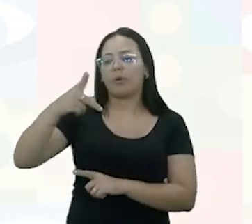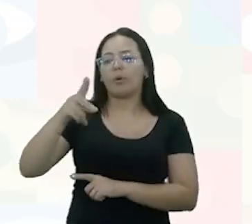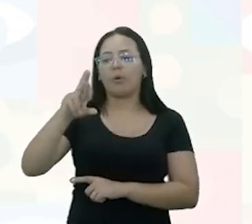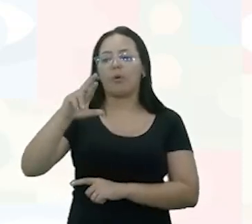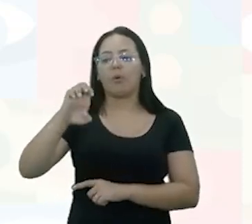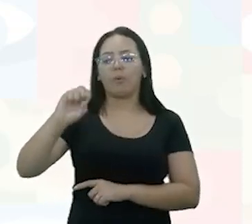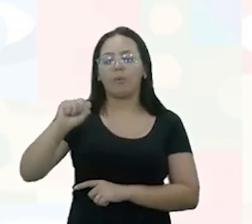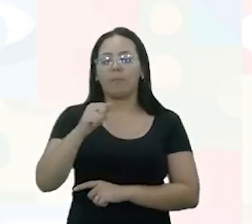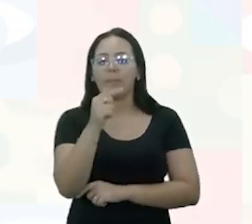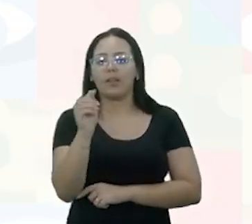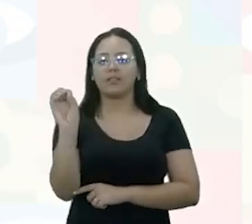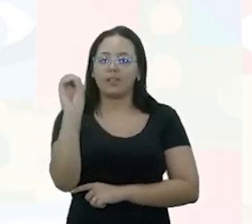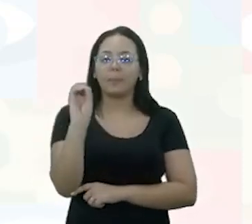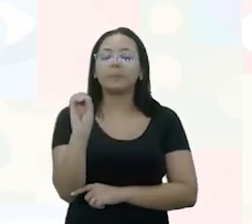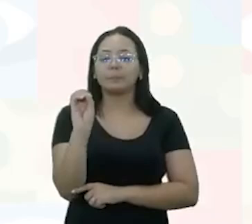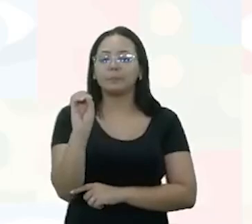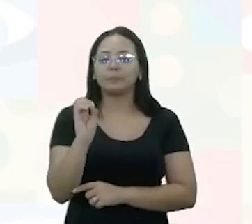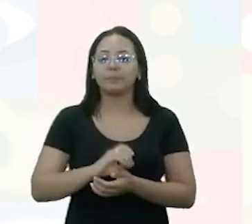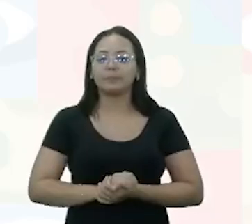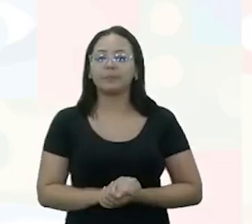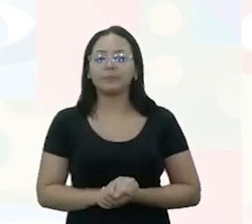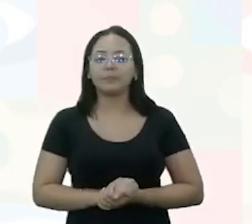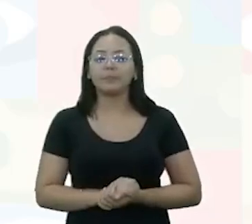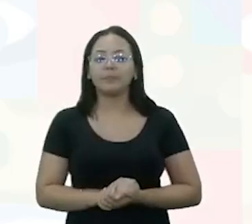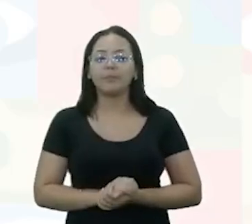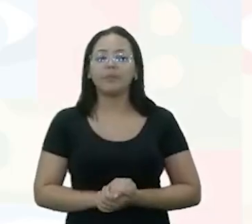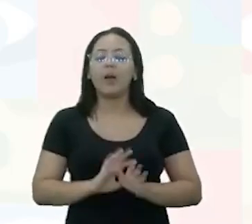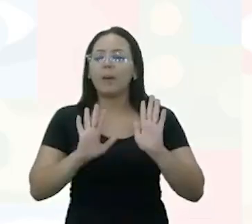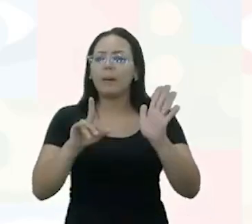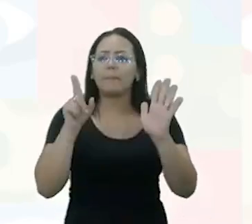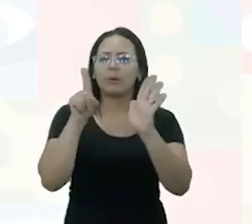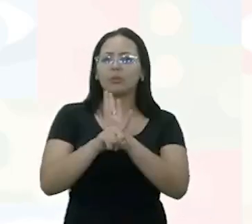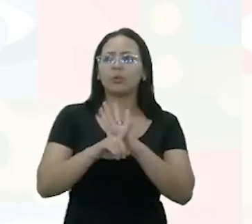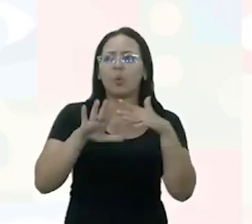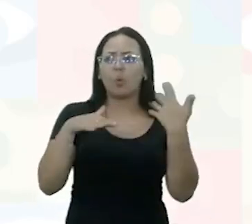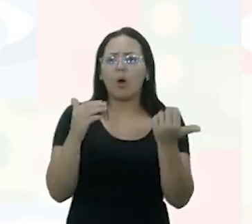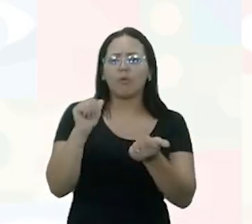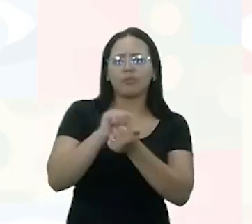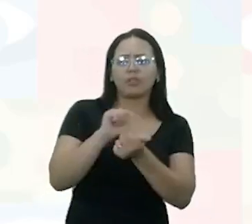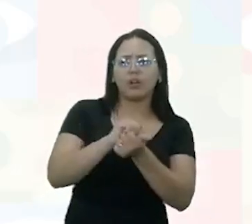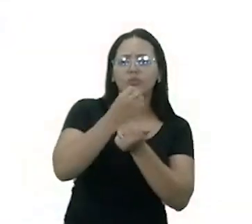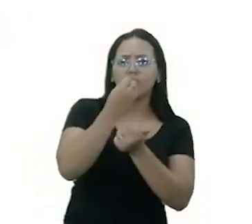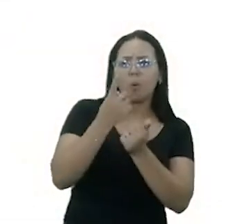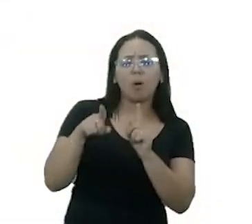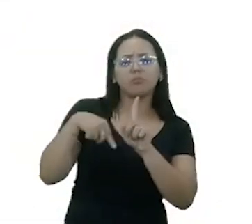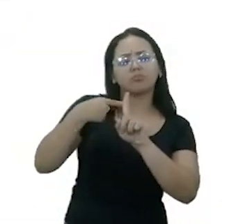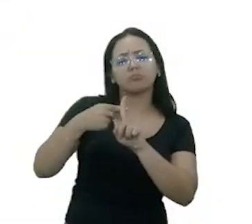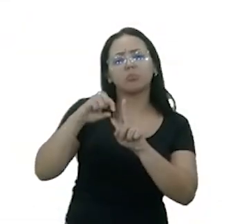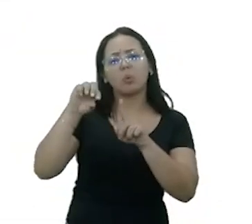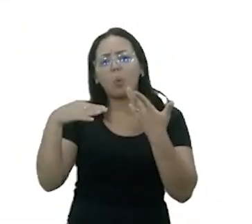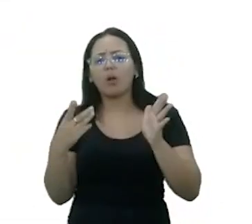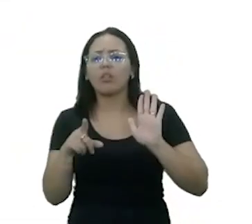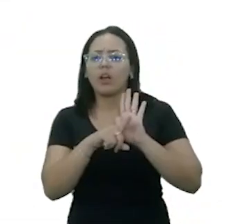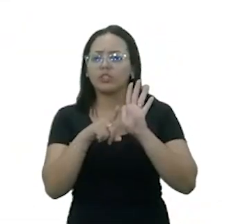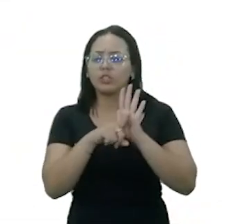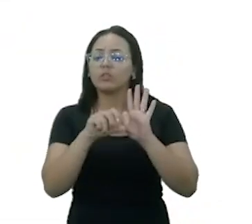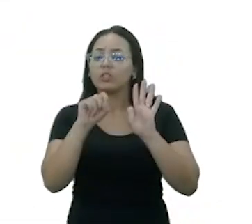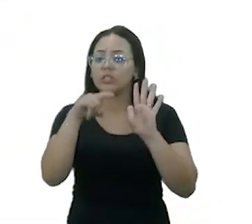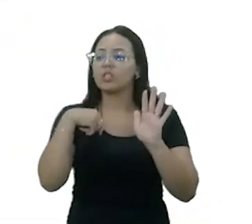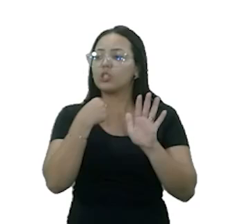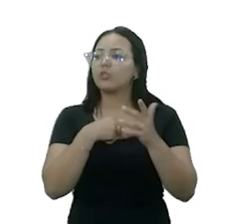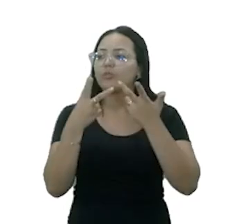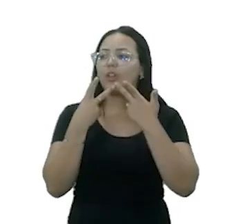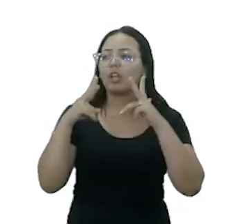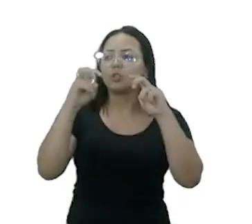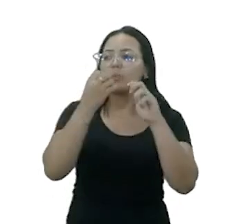loss. Ok, mas quais seriam as vantagens e as desvantagens dela? Se a gente falar um pouco sobre as vantagens